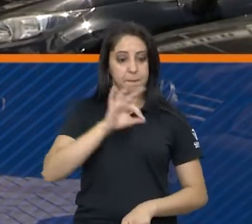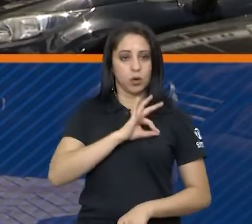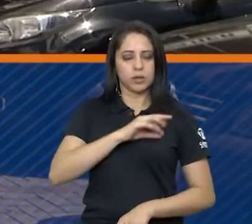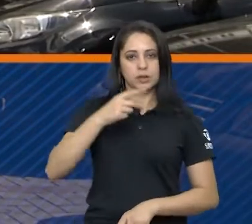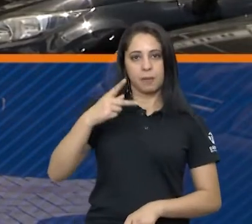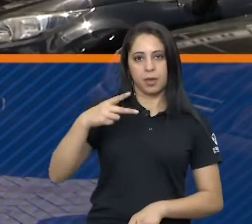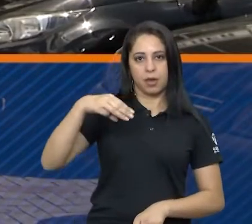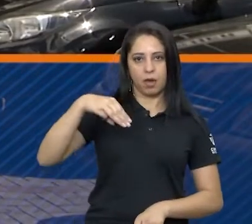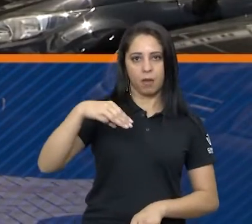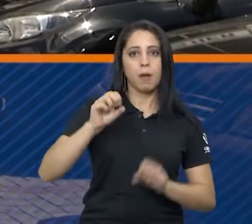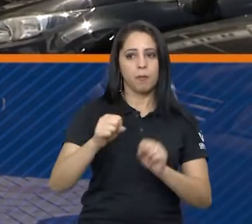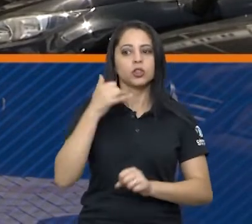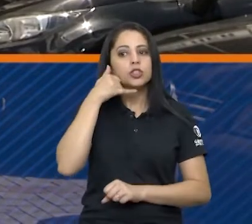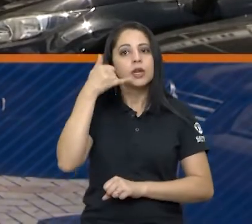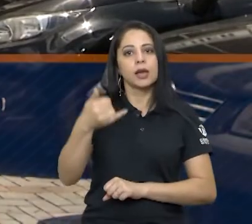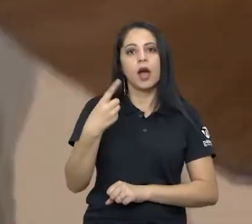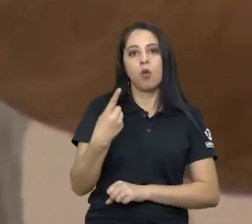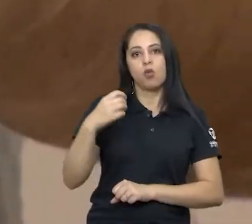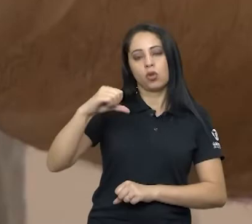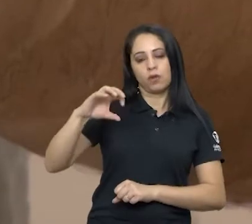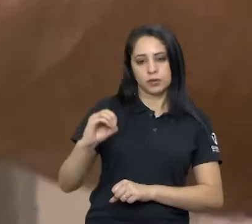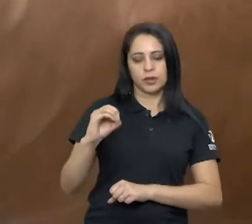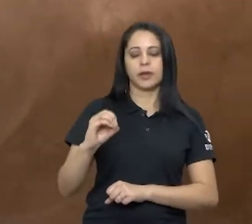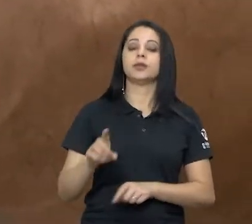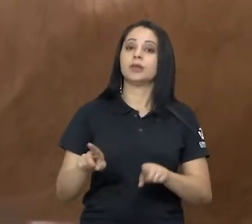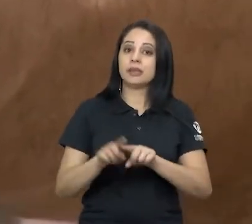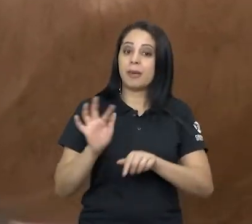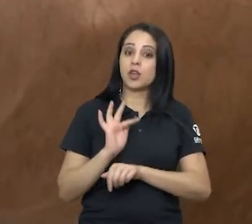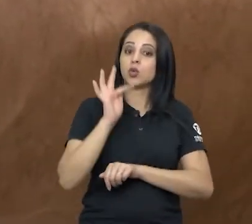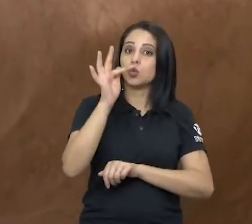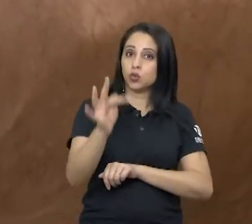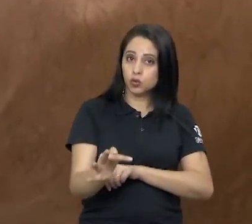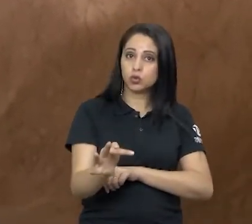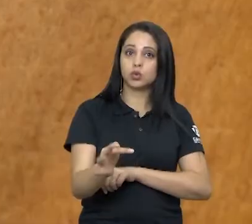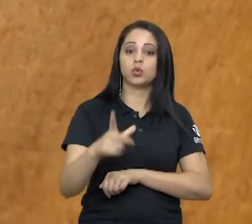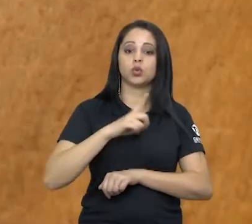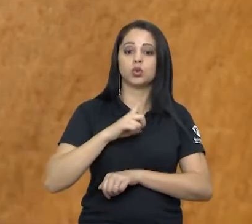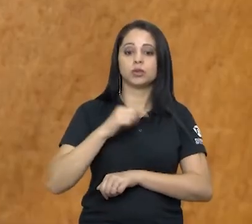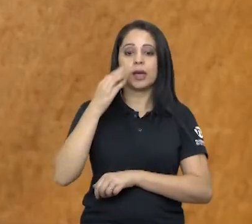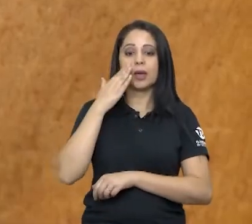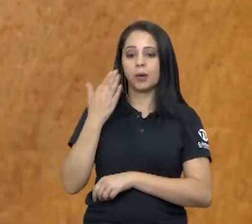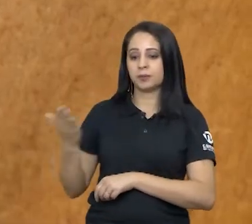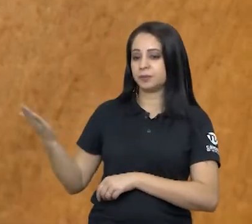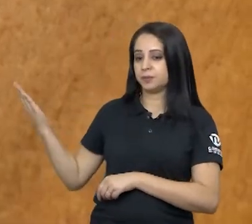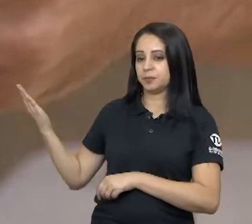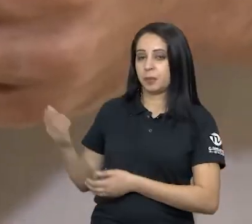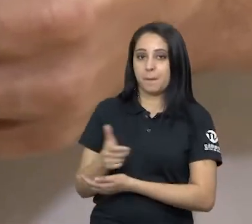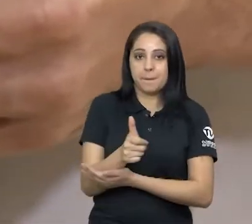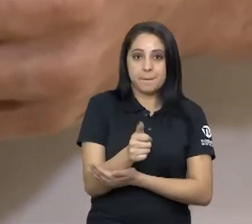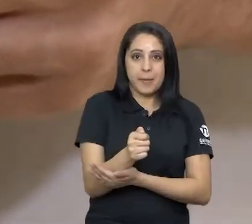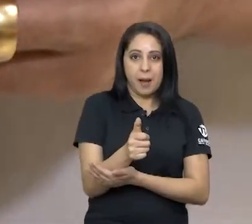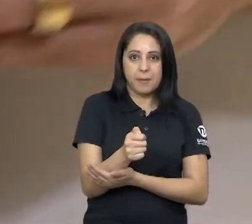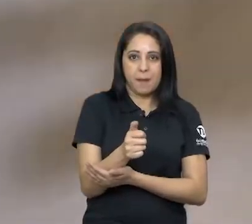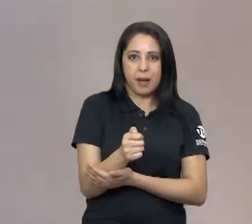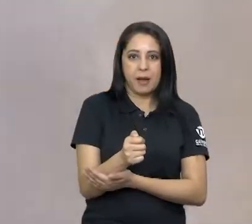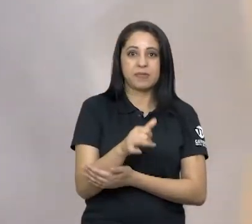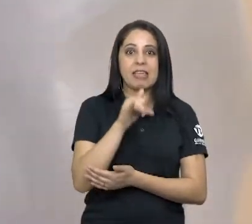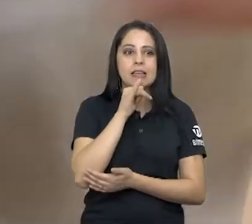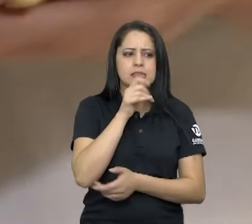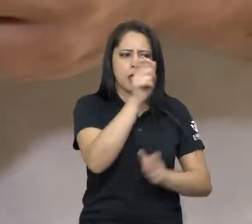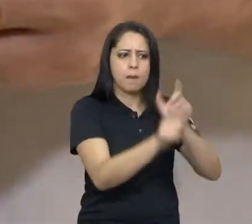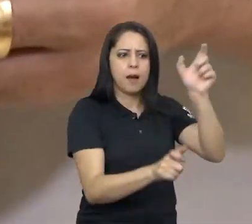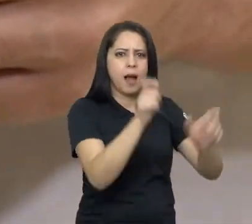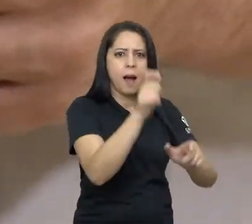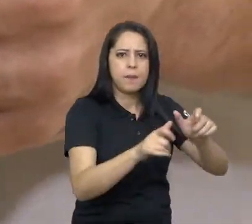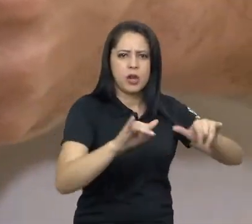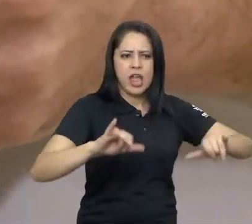Polícia Militar, via 190. E em breve a cidade também vai contar com o Botão do Pânico, um dispositivo para que as